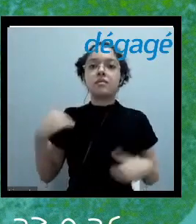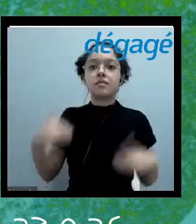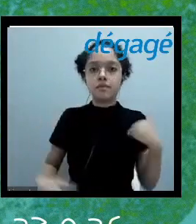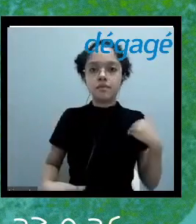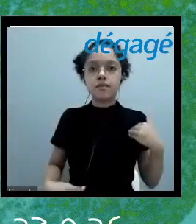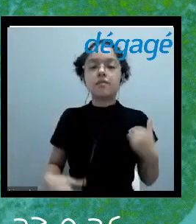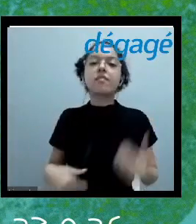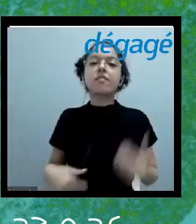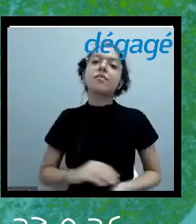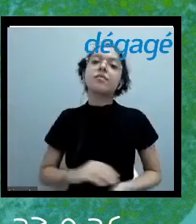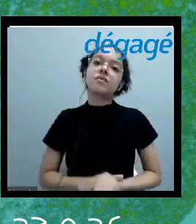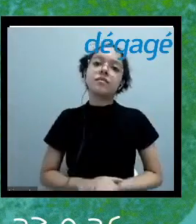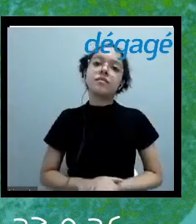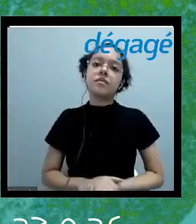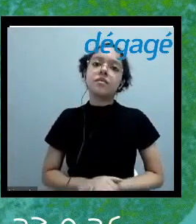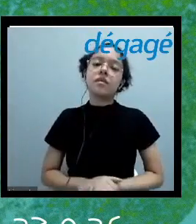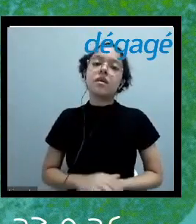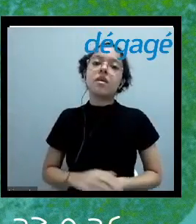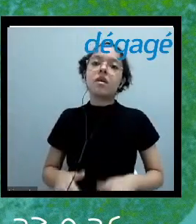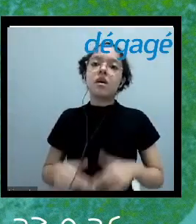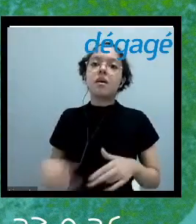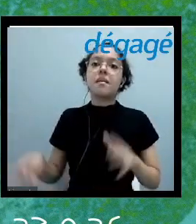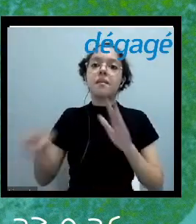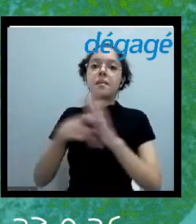personalidade musical. E